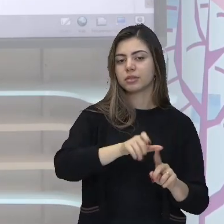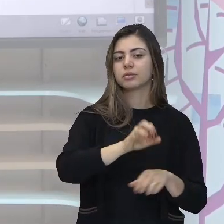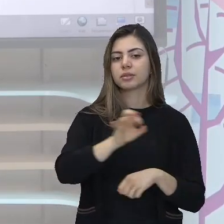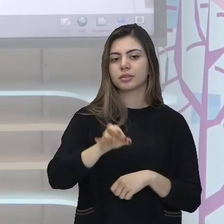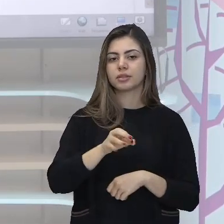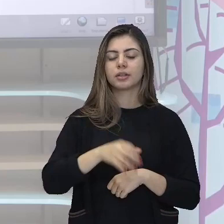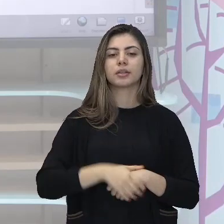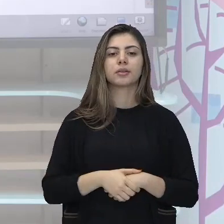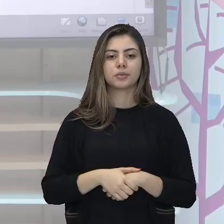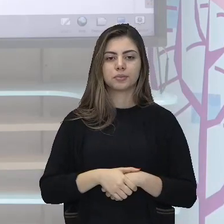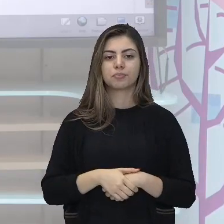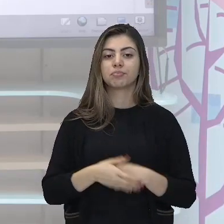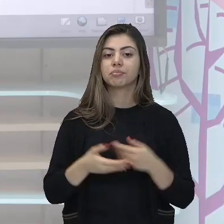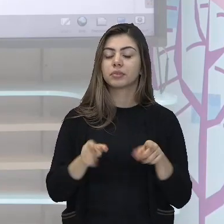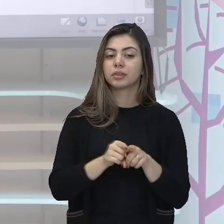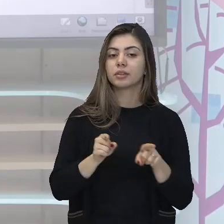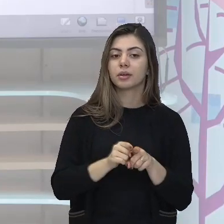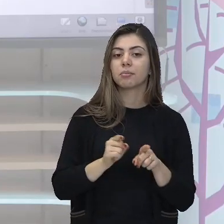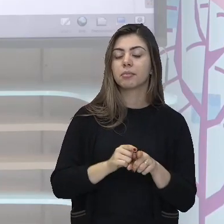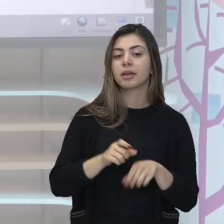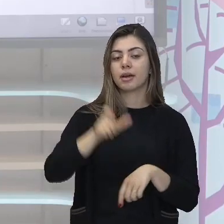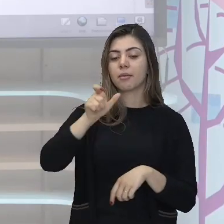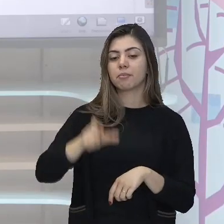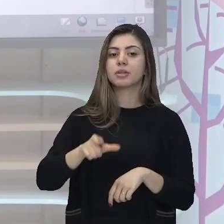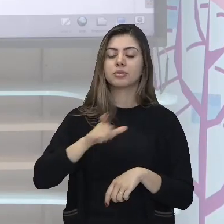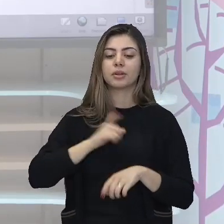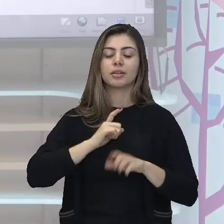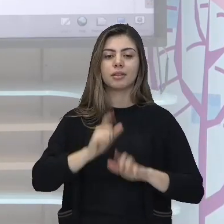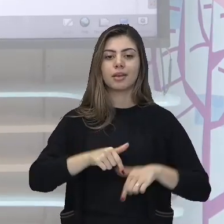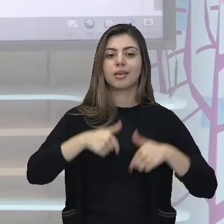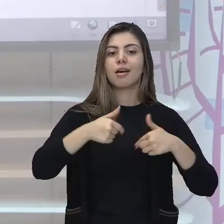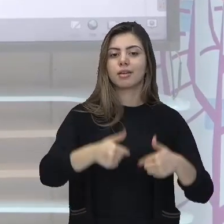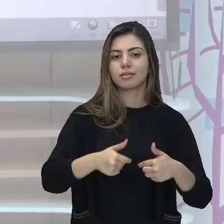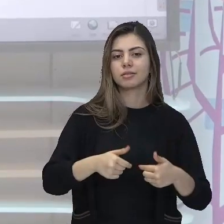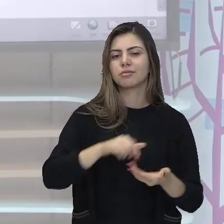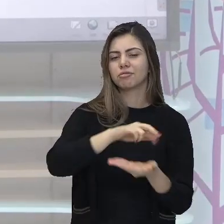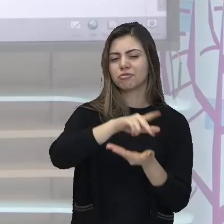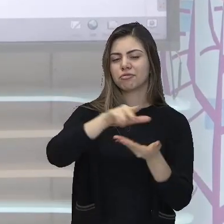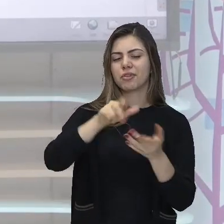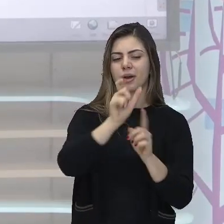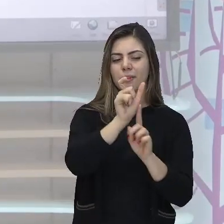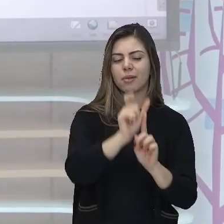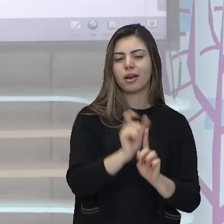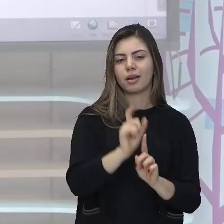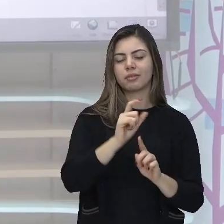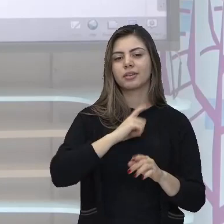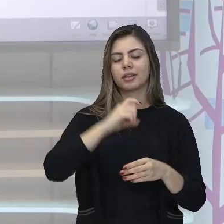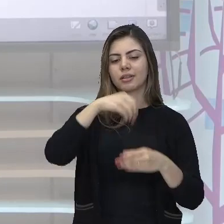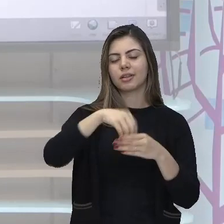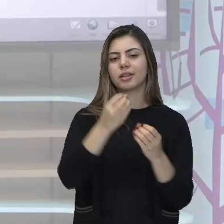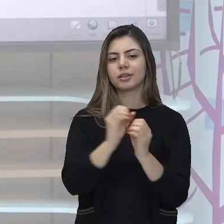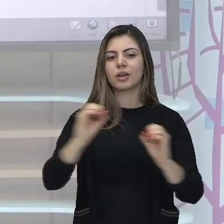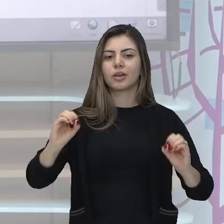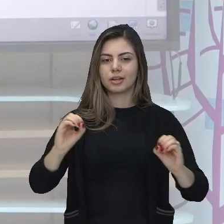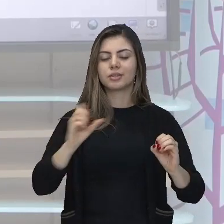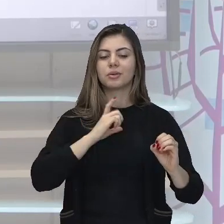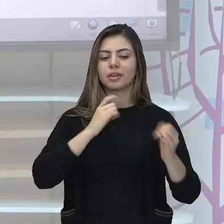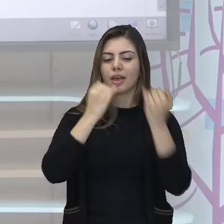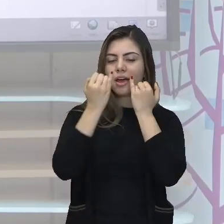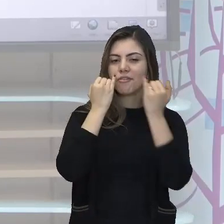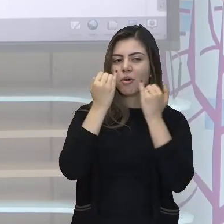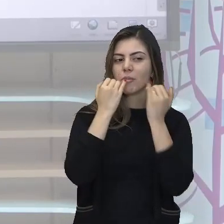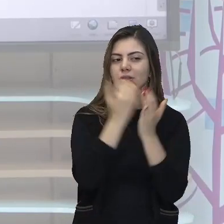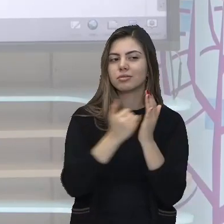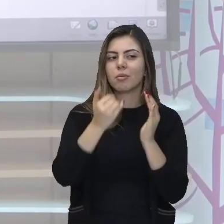predicativo do sujeito, o nosso agente da passiva, e todos esses termos aí também funcionam na oração para dar mais informações, para